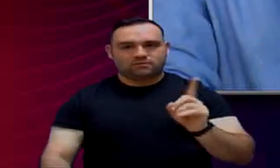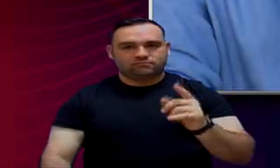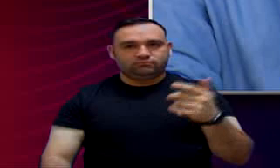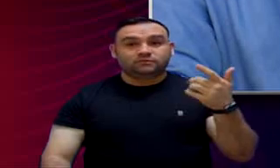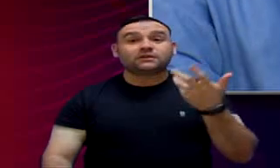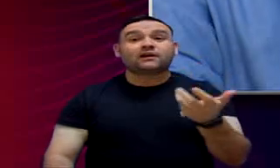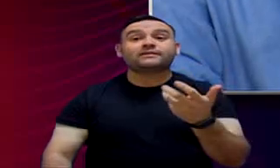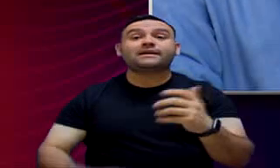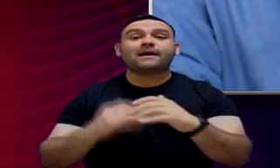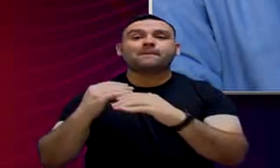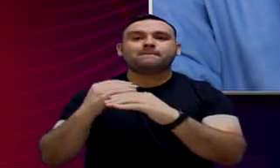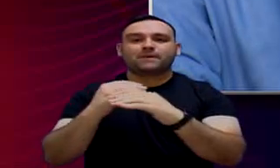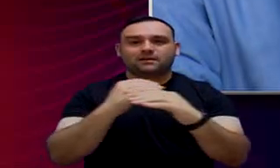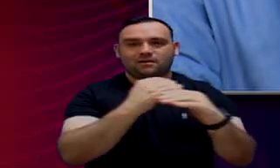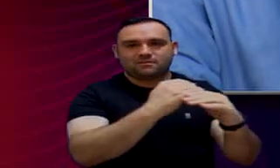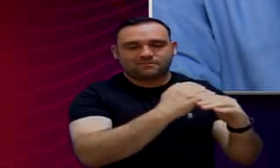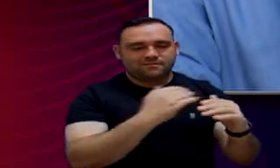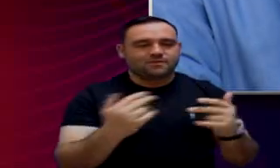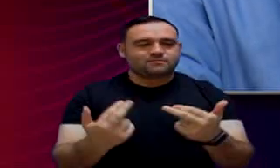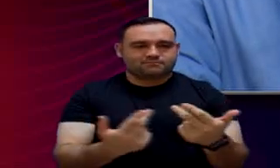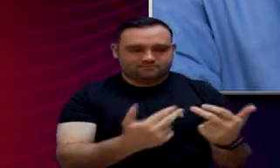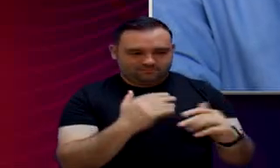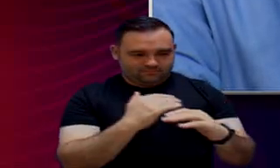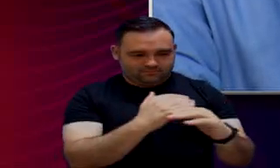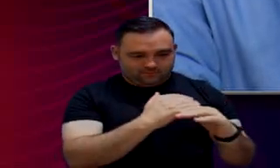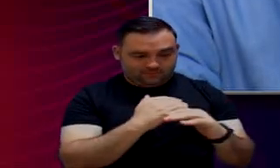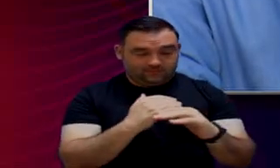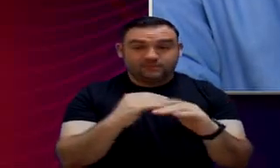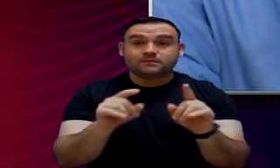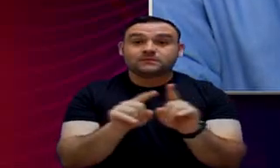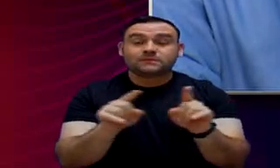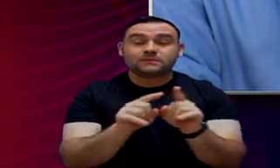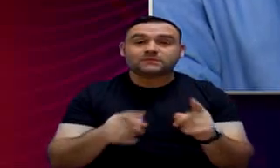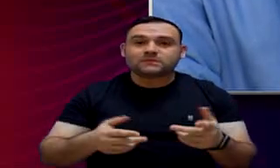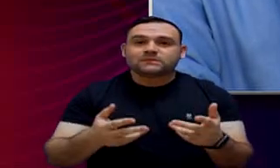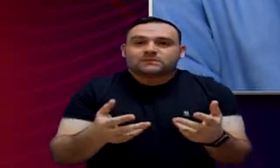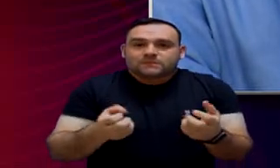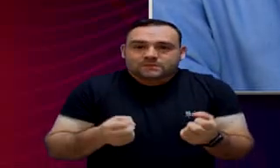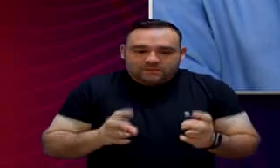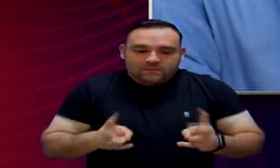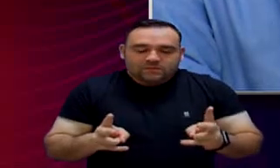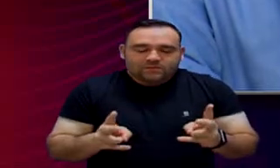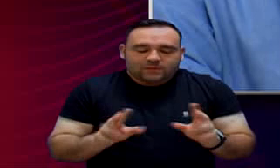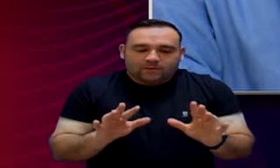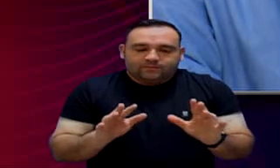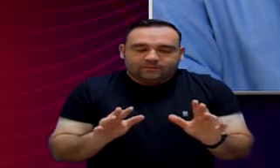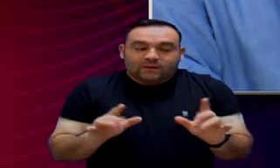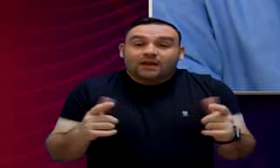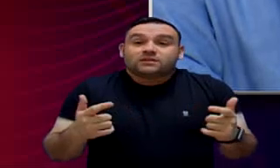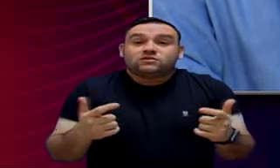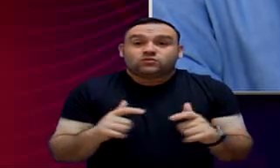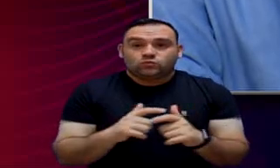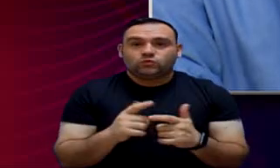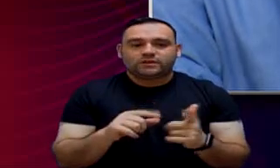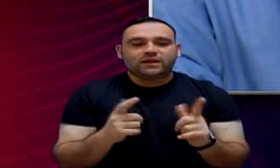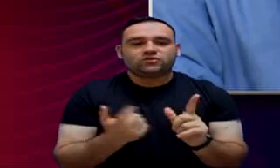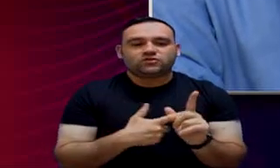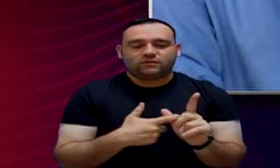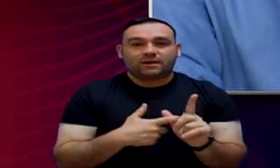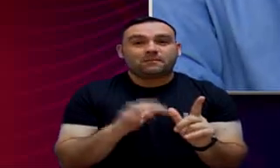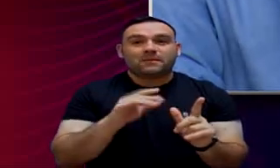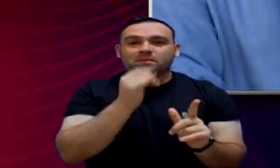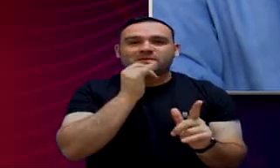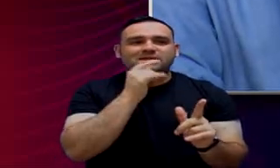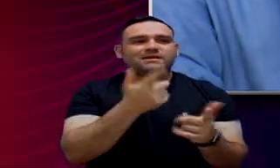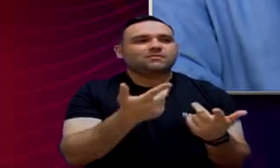estamos buscando padronizar buscando a contenção ou melhor a diminuição da despesa mais